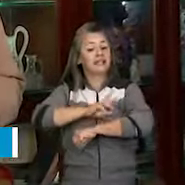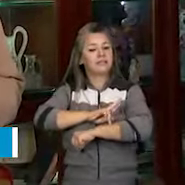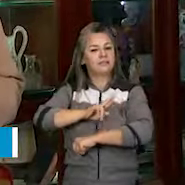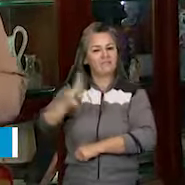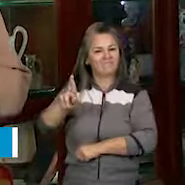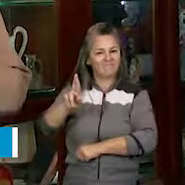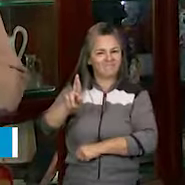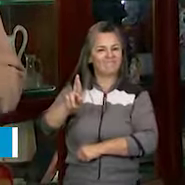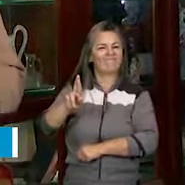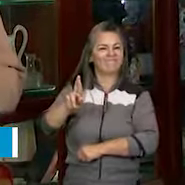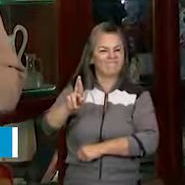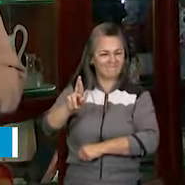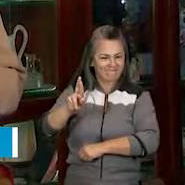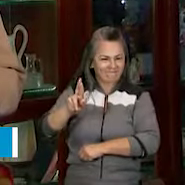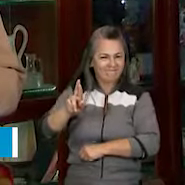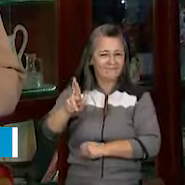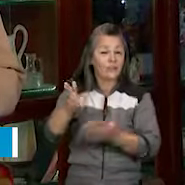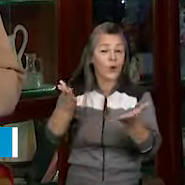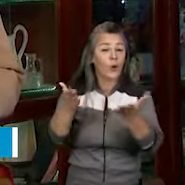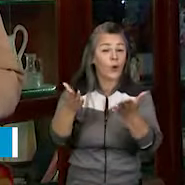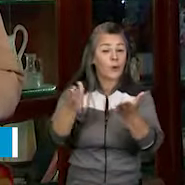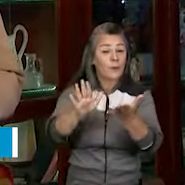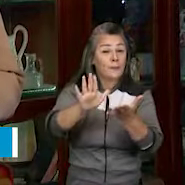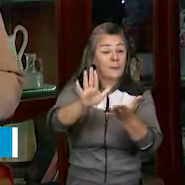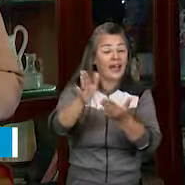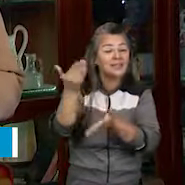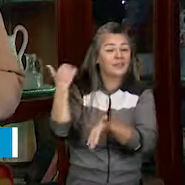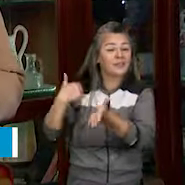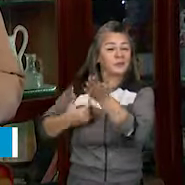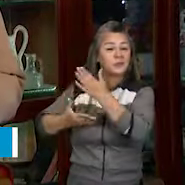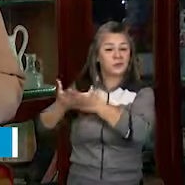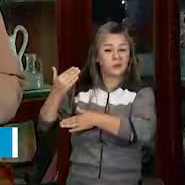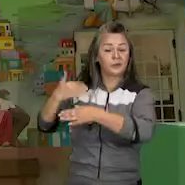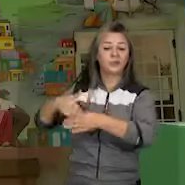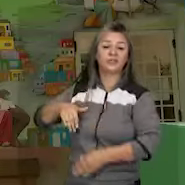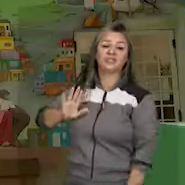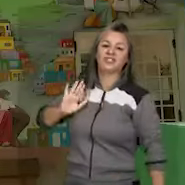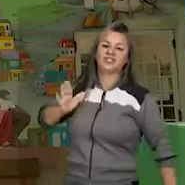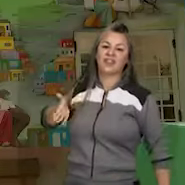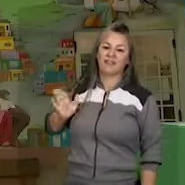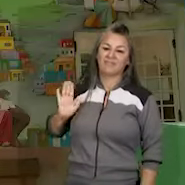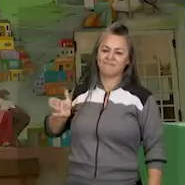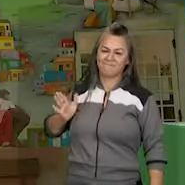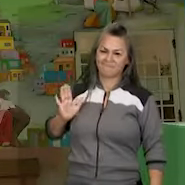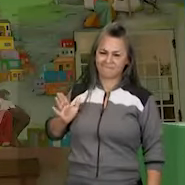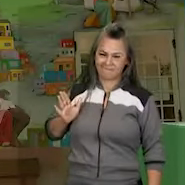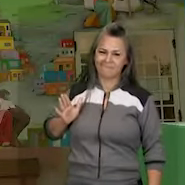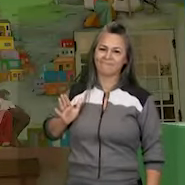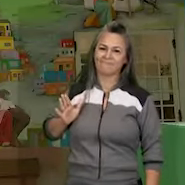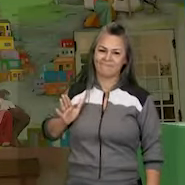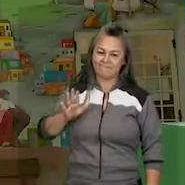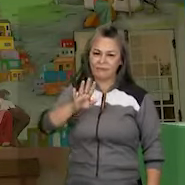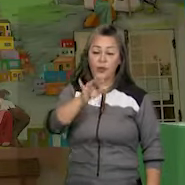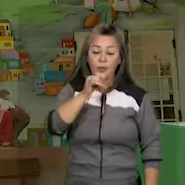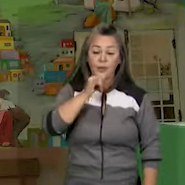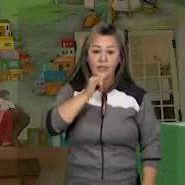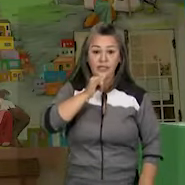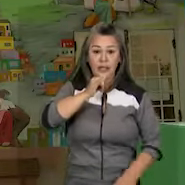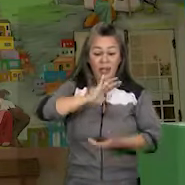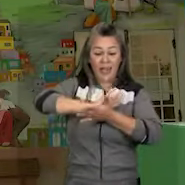escravocrata que se mantém nas estruturas sociais atuais. Então, o racismo religioso